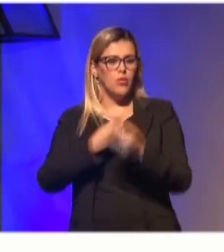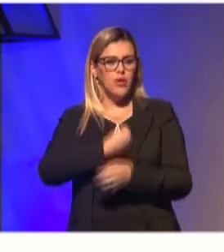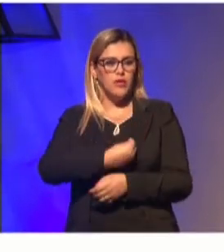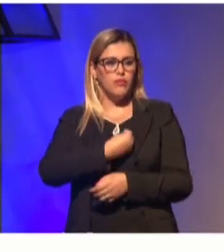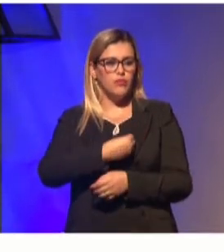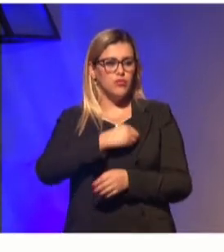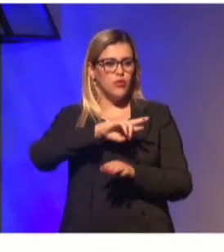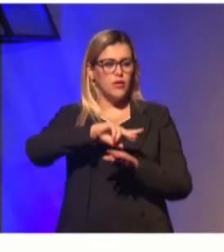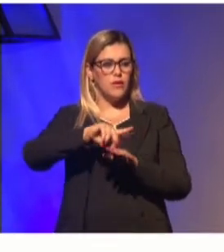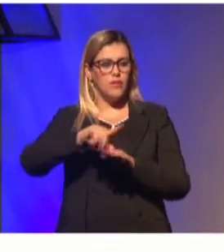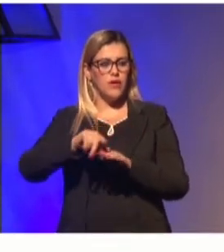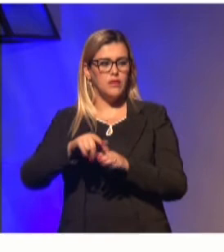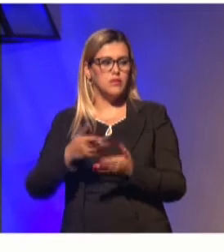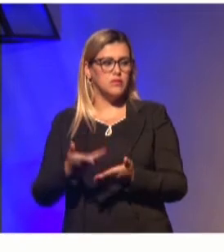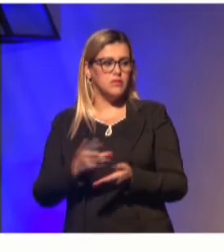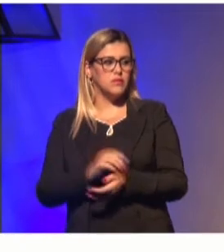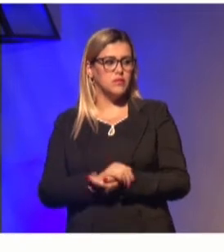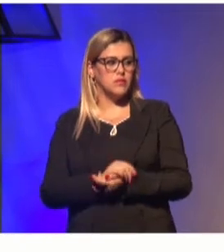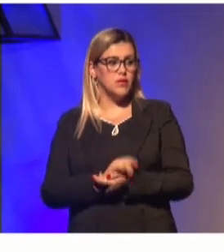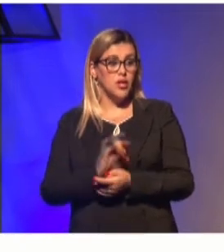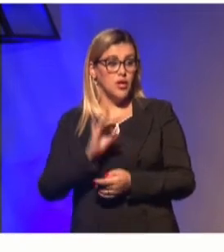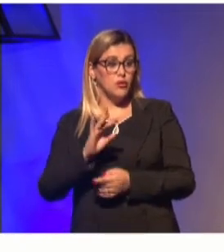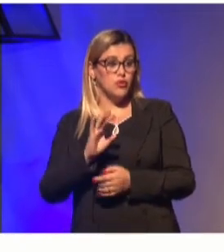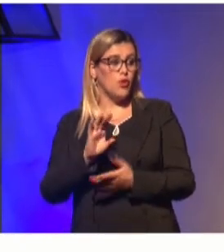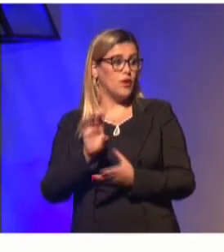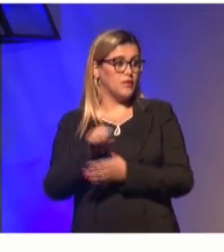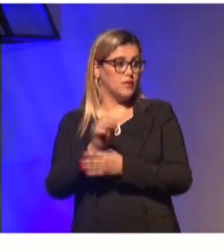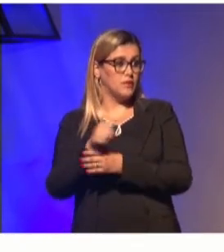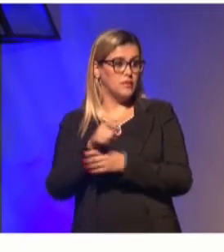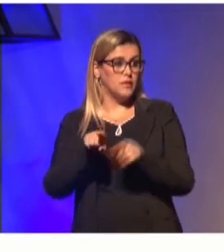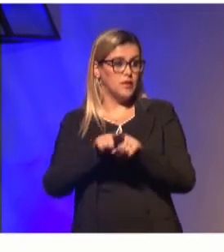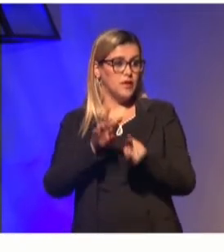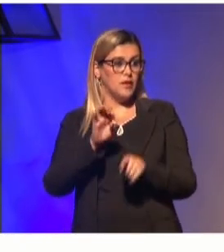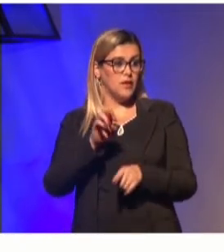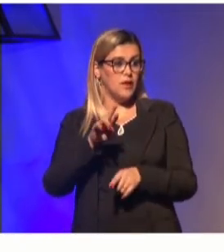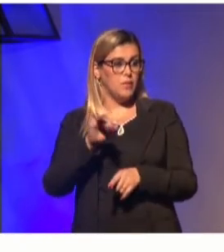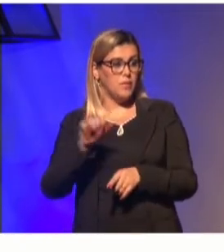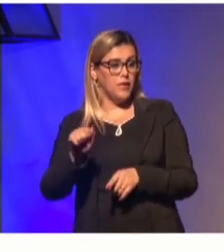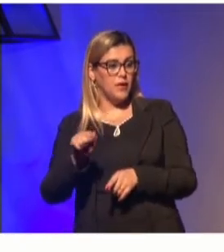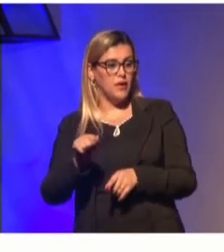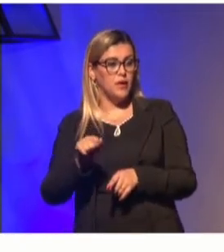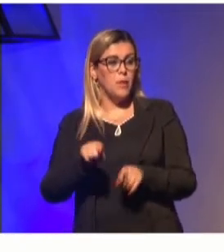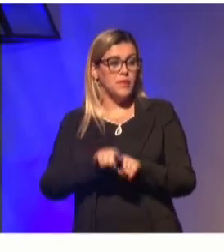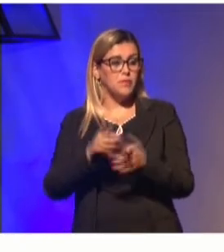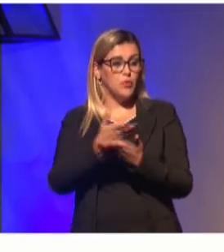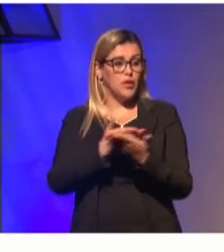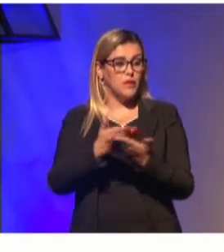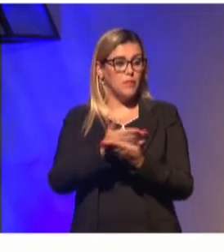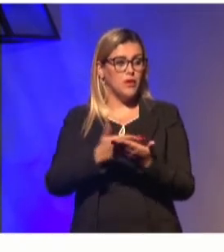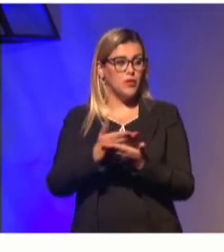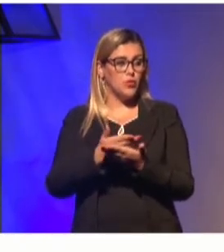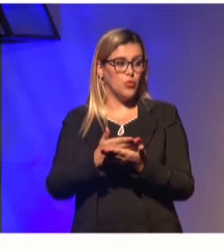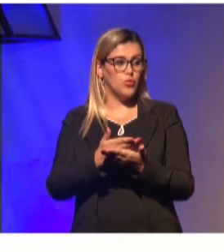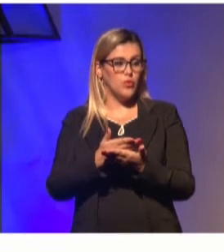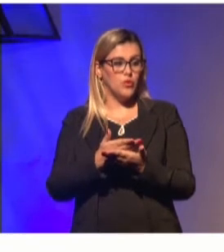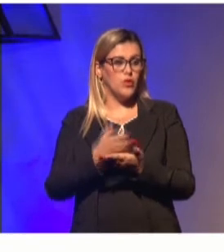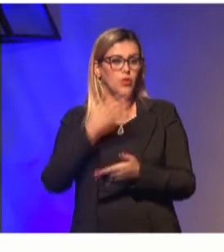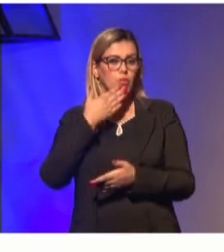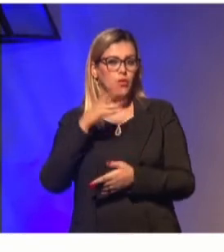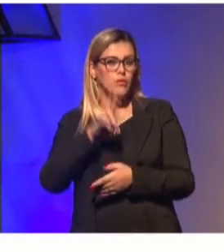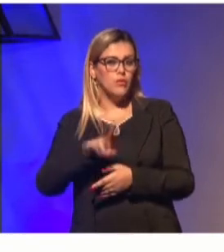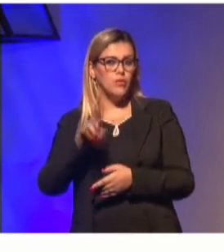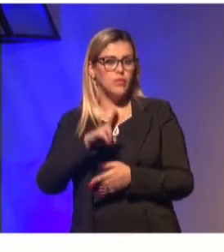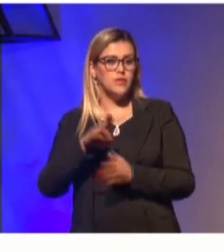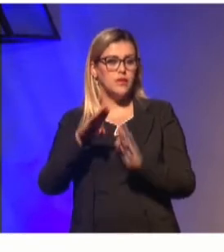de várias, não só recursos terapêuticos, mas de vários tratamentos que a gente propõe, muitas vezes o mecanismo inicial se dá